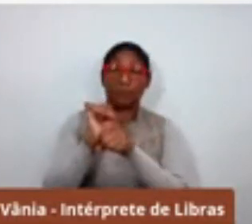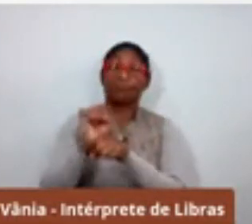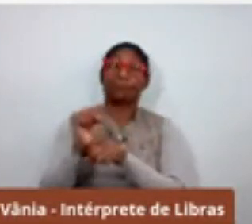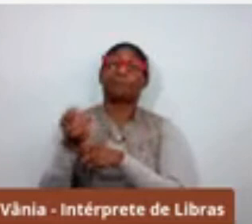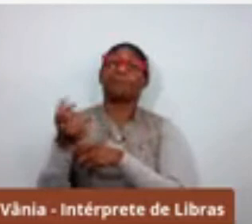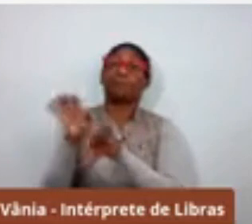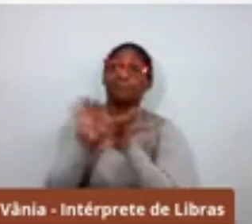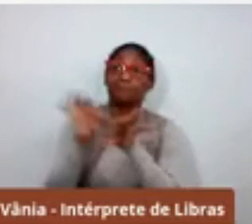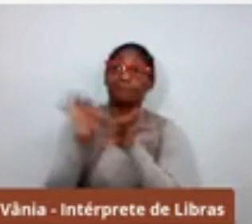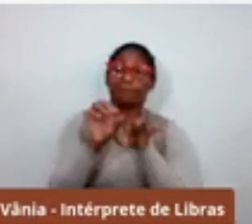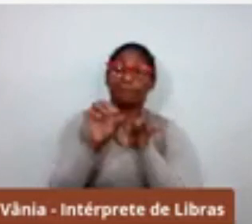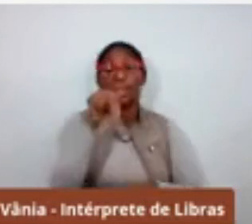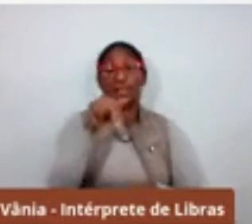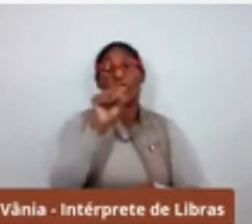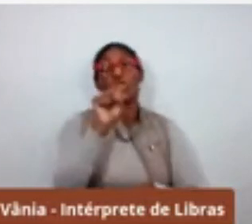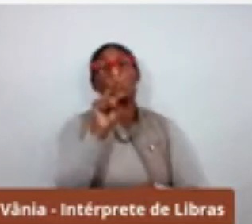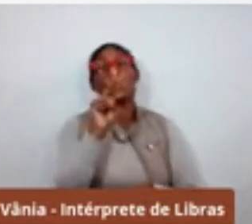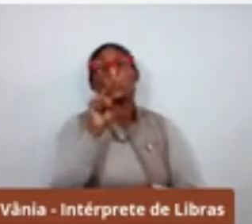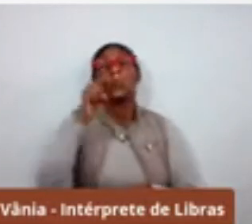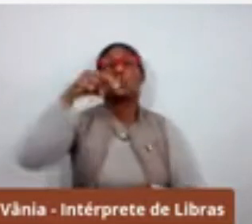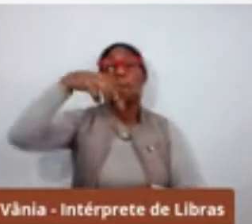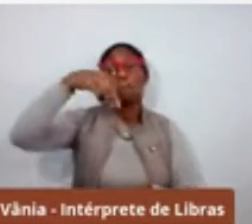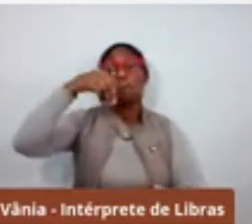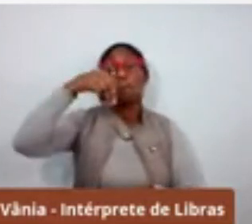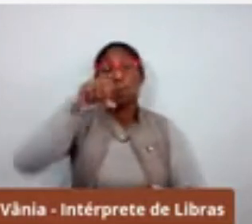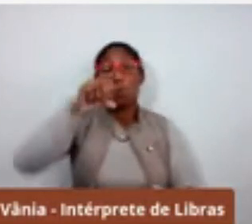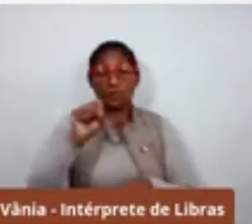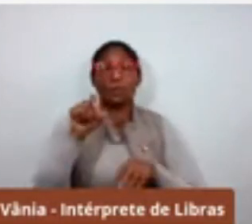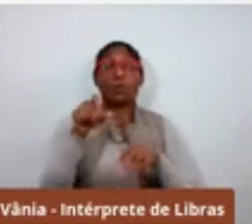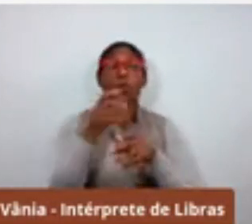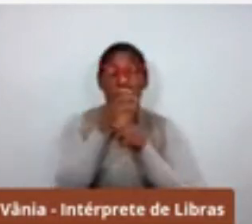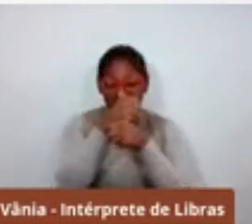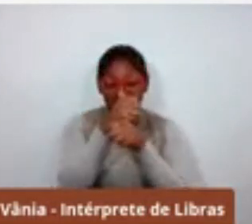ampliação de exames que serão feitos com os exames moleculares